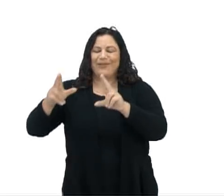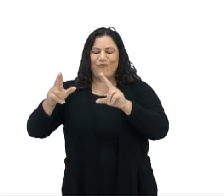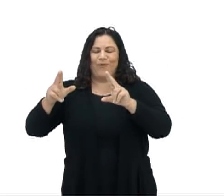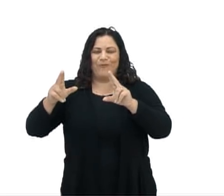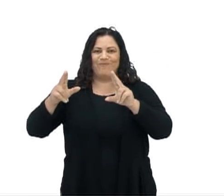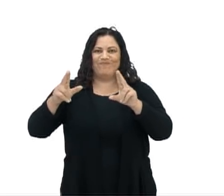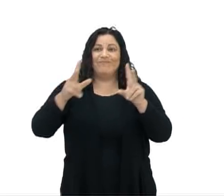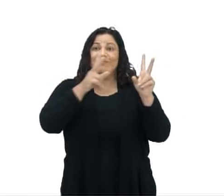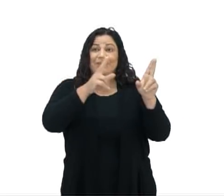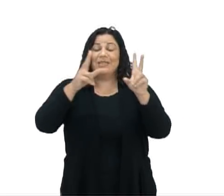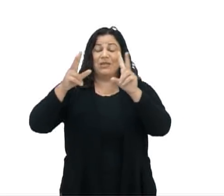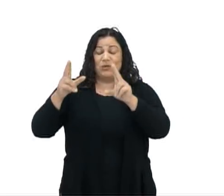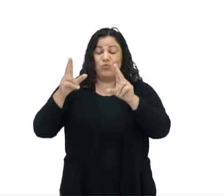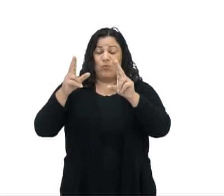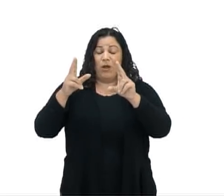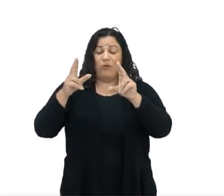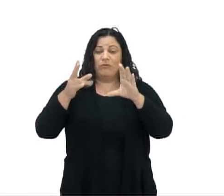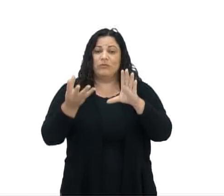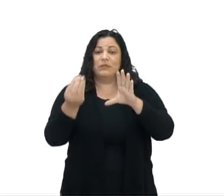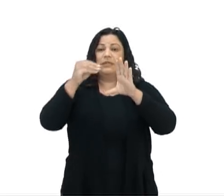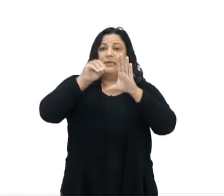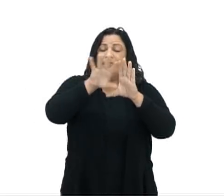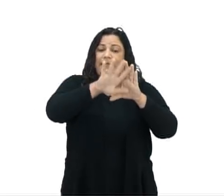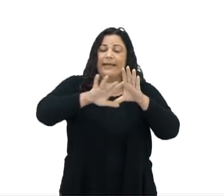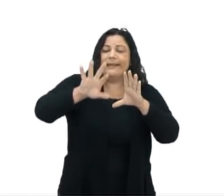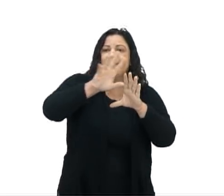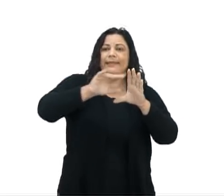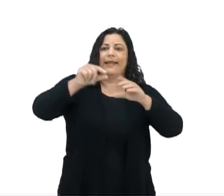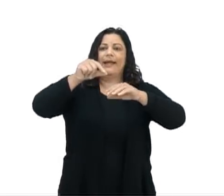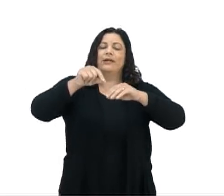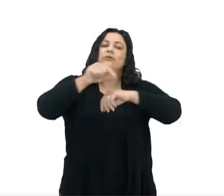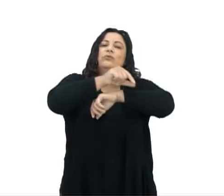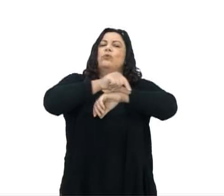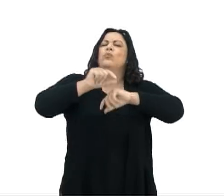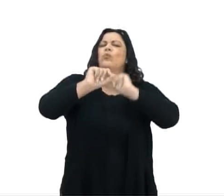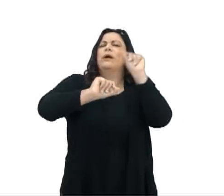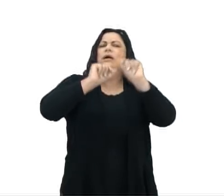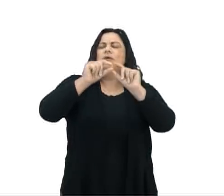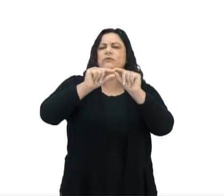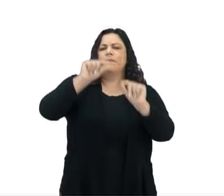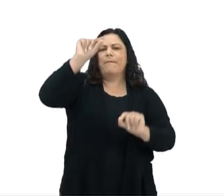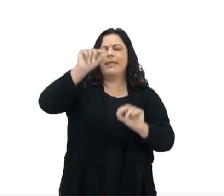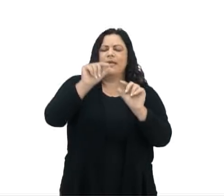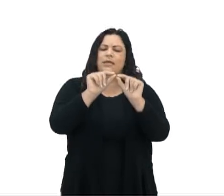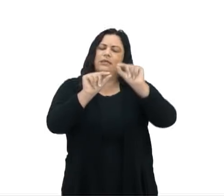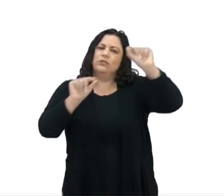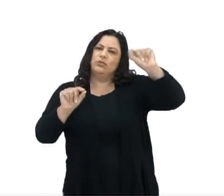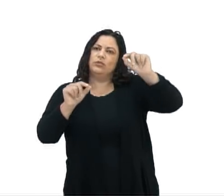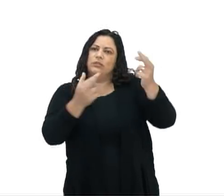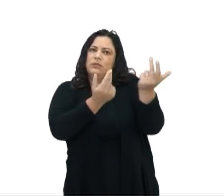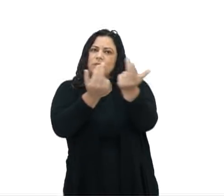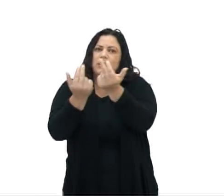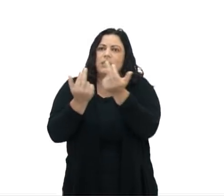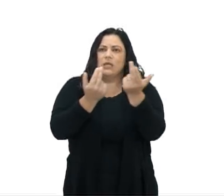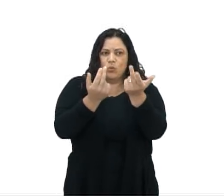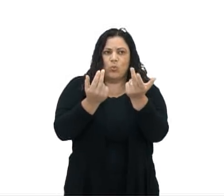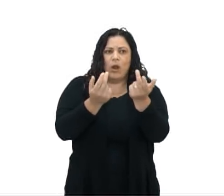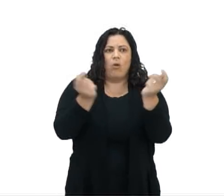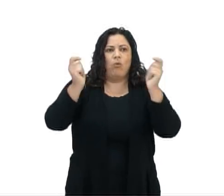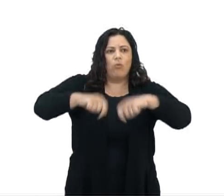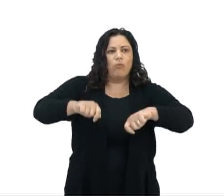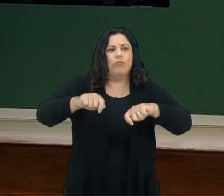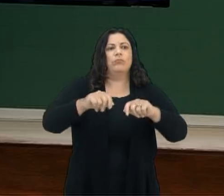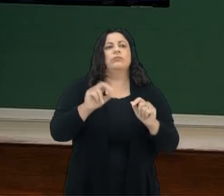internos com a mesma medida, certo? Quando o polígono possui o mesmo tamanho e ângulos com a mesma medida, são chamados de congruentes,